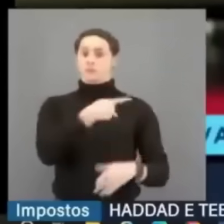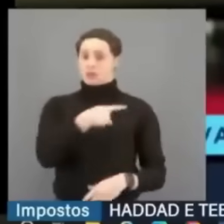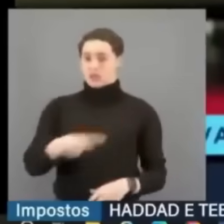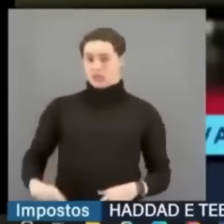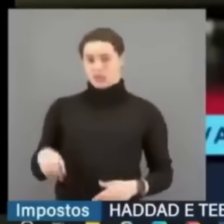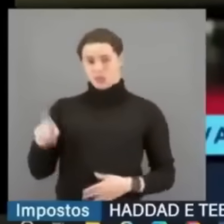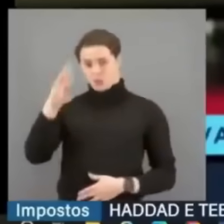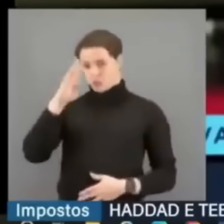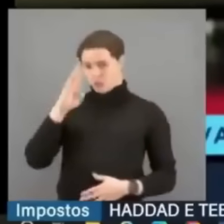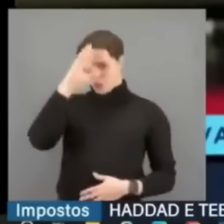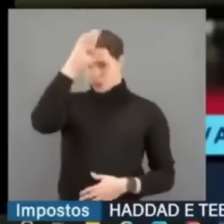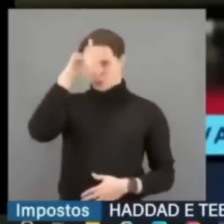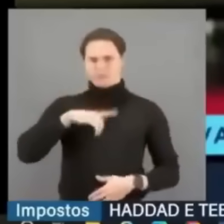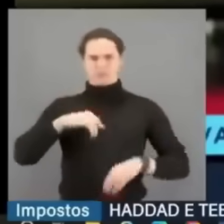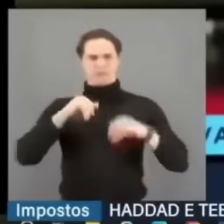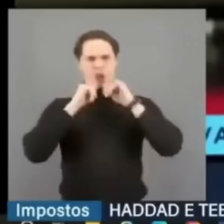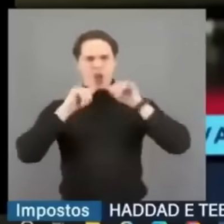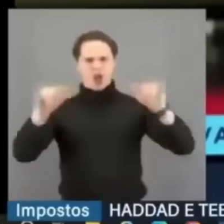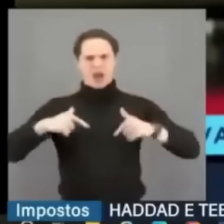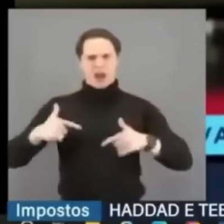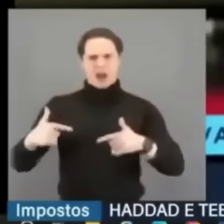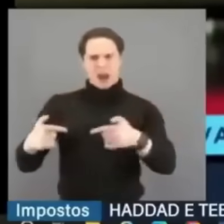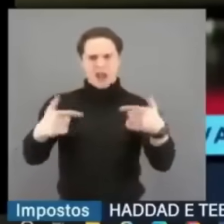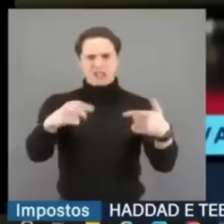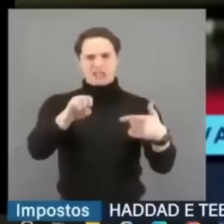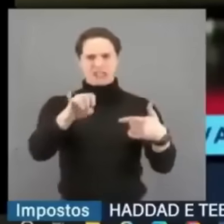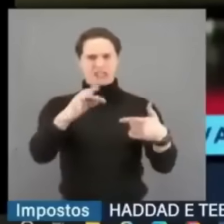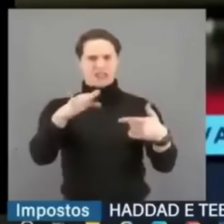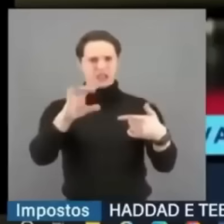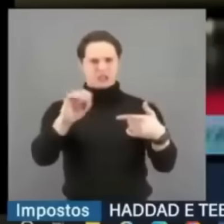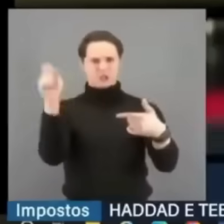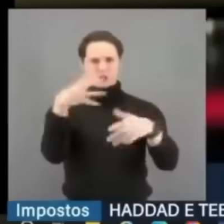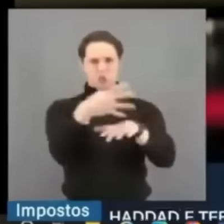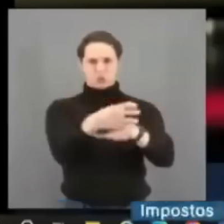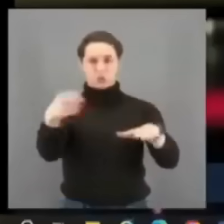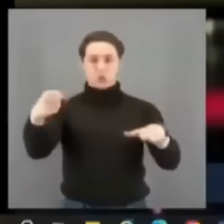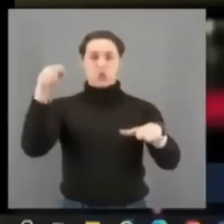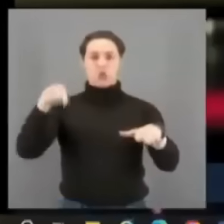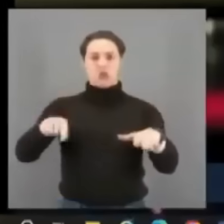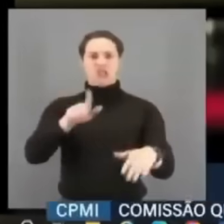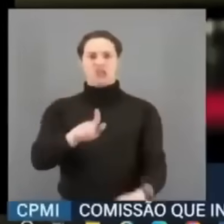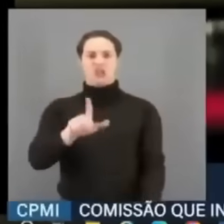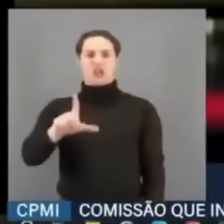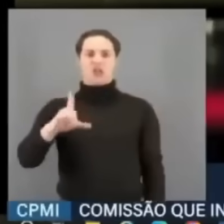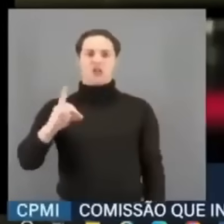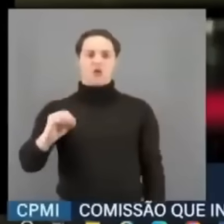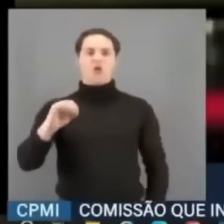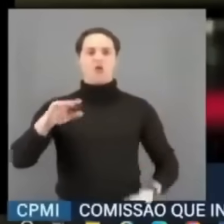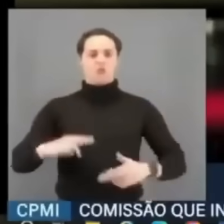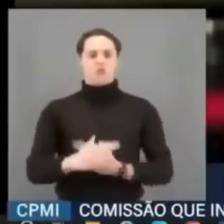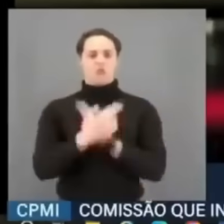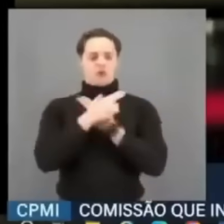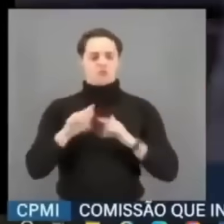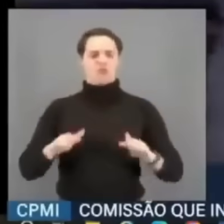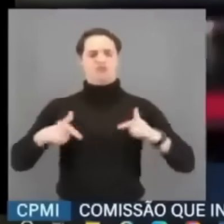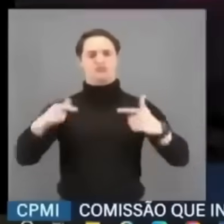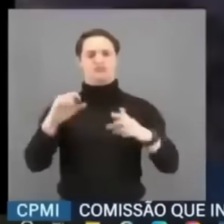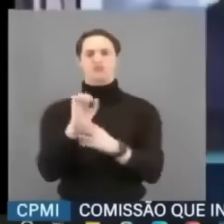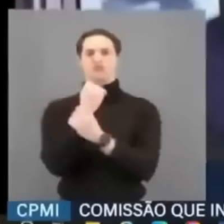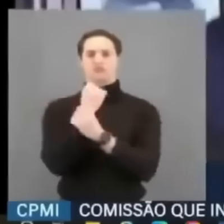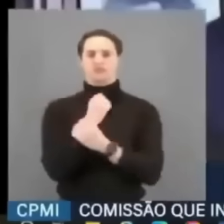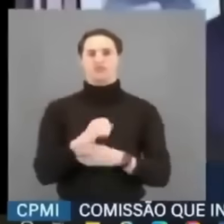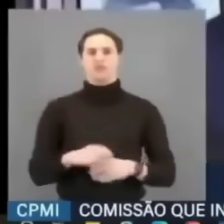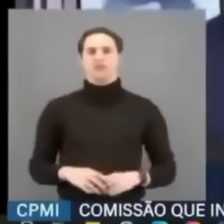Jair Bolsonaro, declarasse estado de sítio e colocasse em funcionamento a GLO, Operação Militar de Garantia da Lei e da